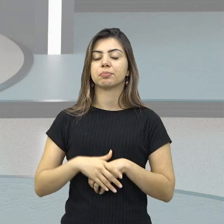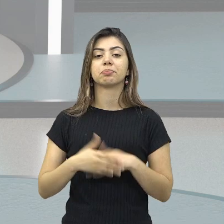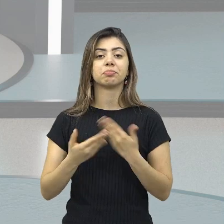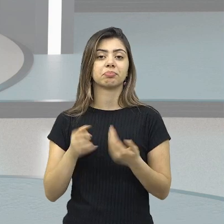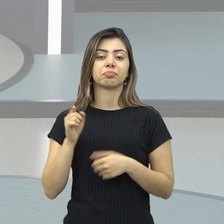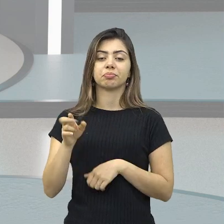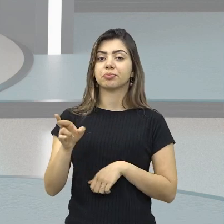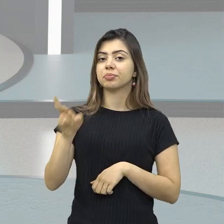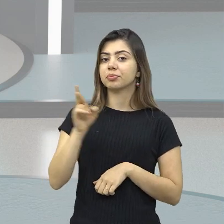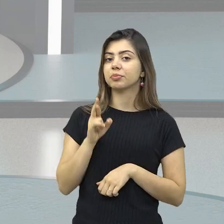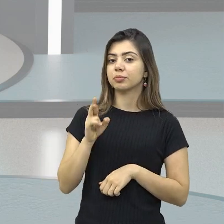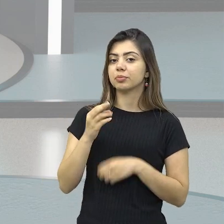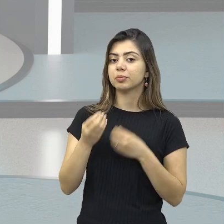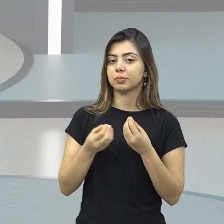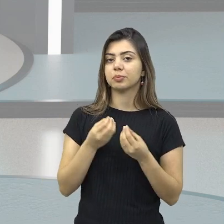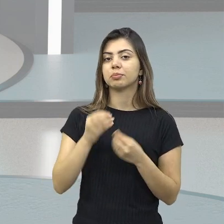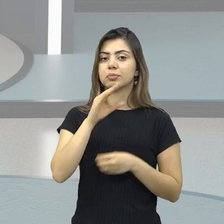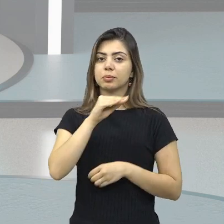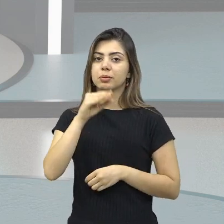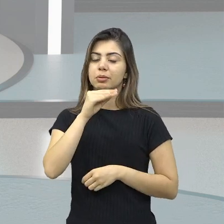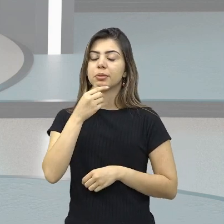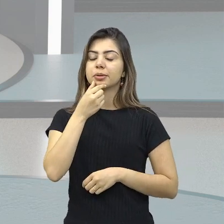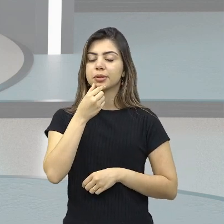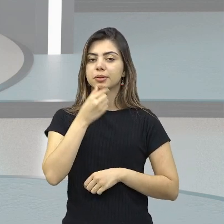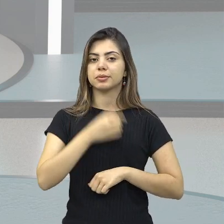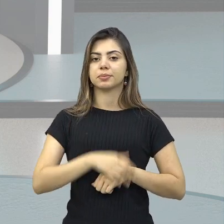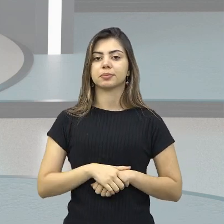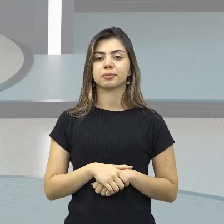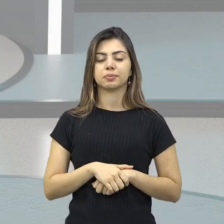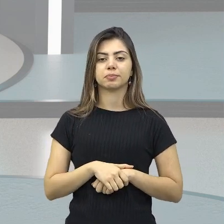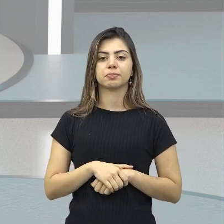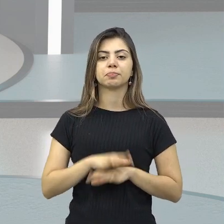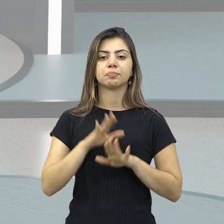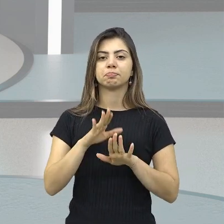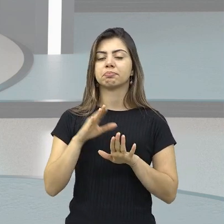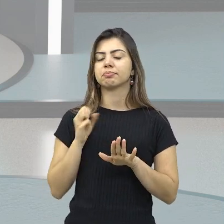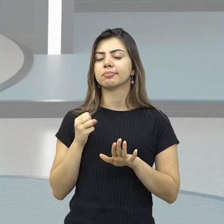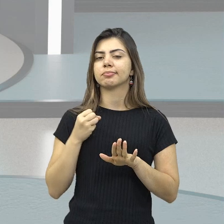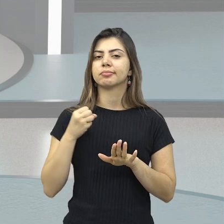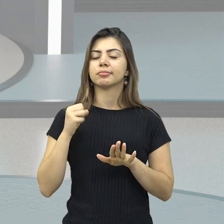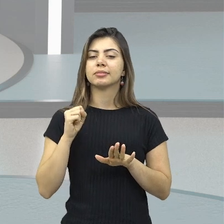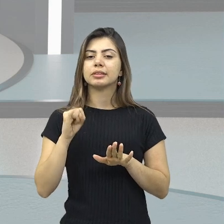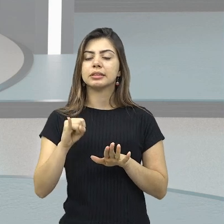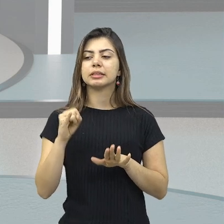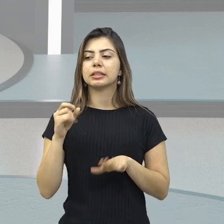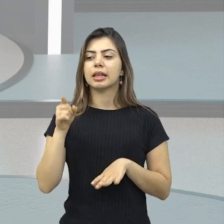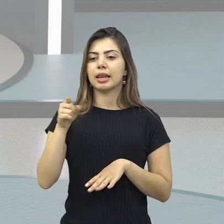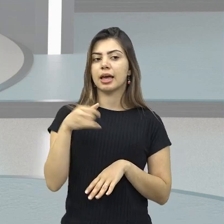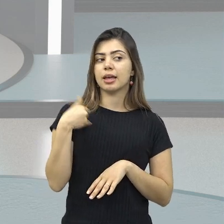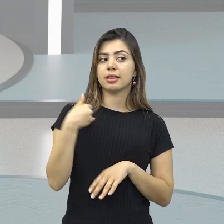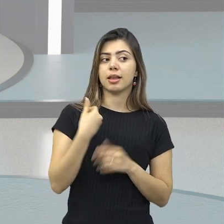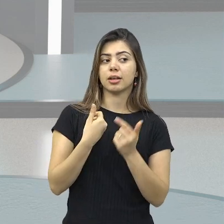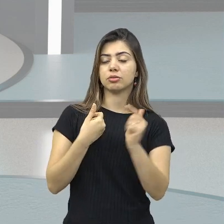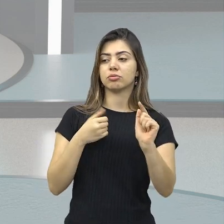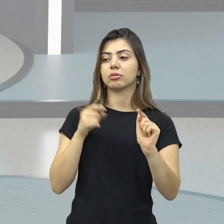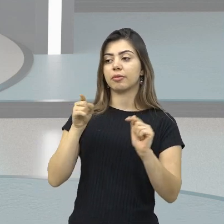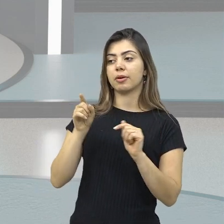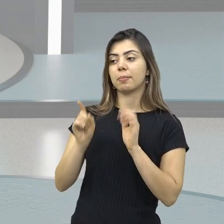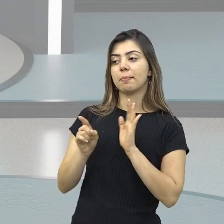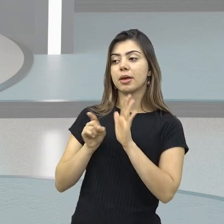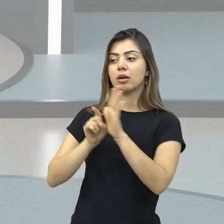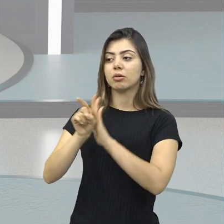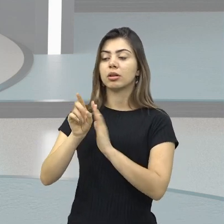ser I am tantos anos. Mas se eu quiser saber a idade de uma outra pessoa perguntando para você, eu vou utilizar